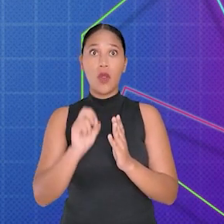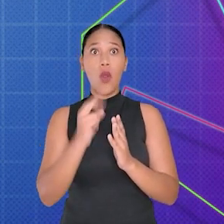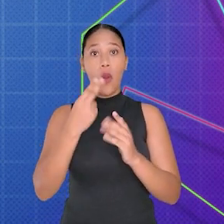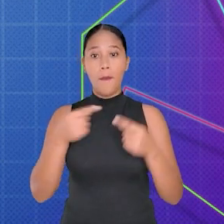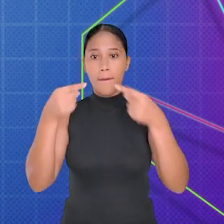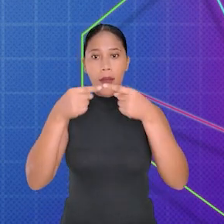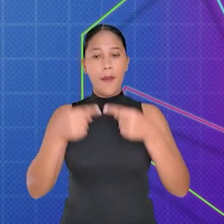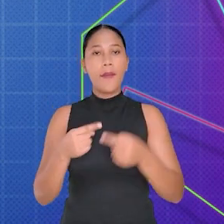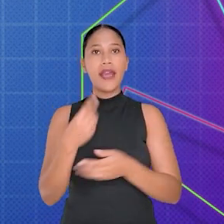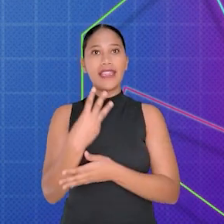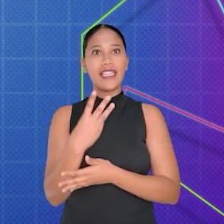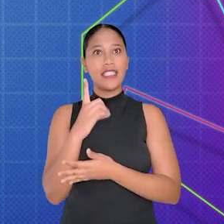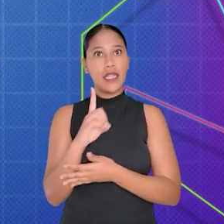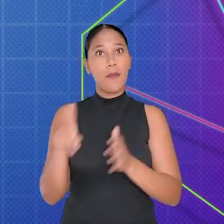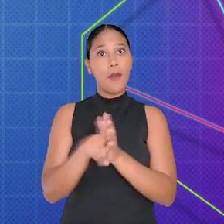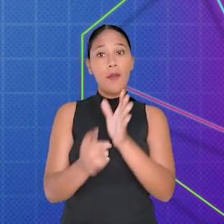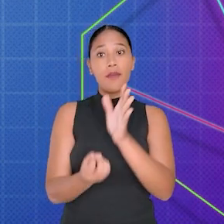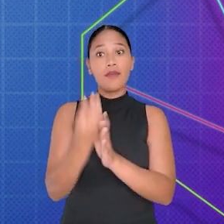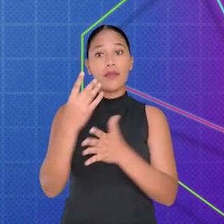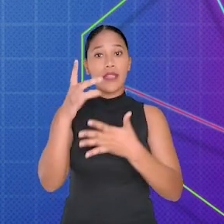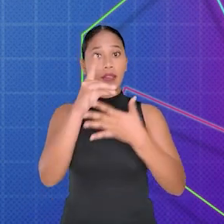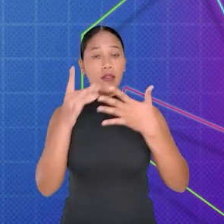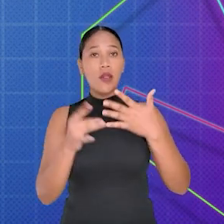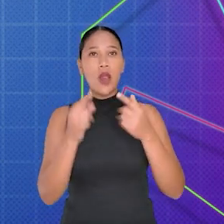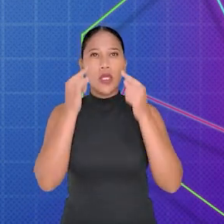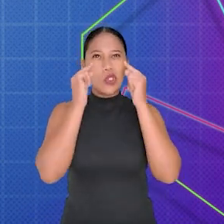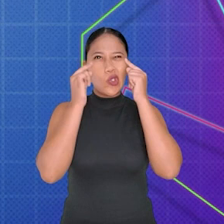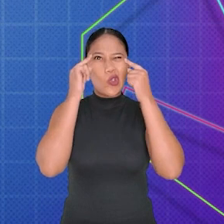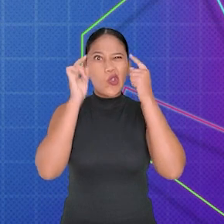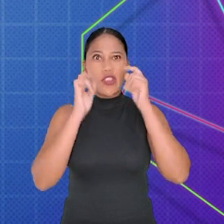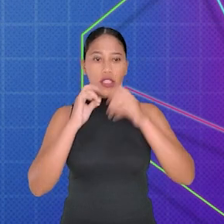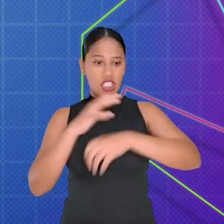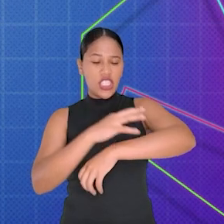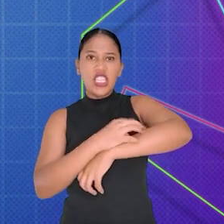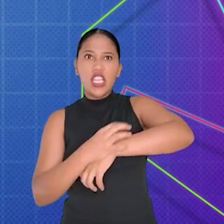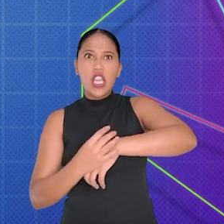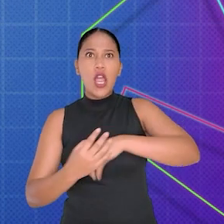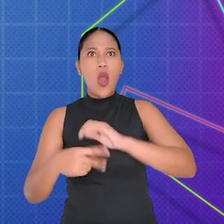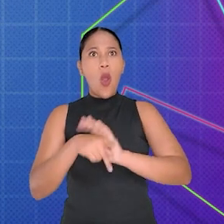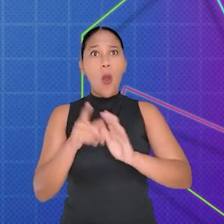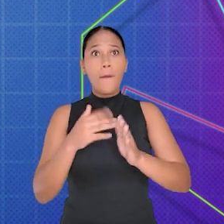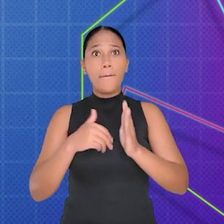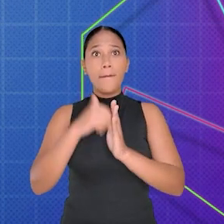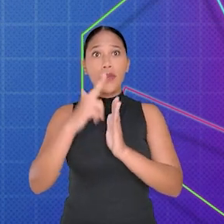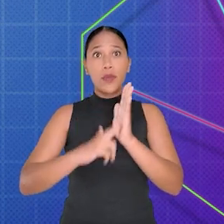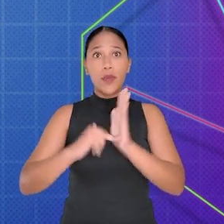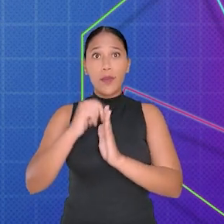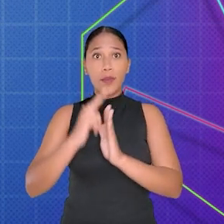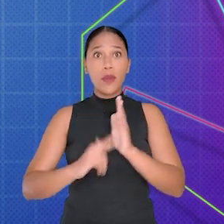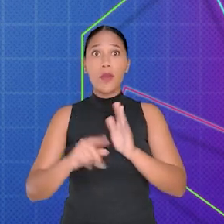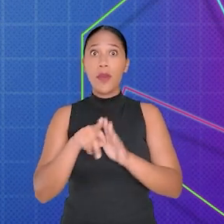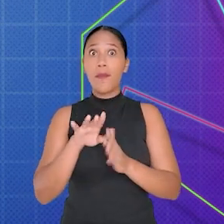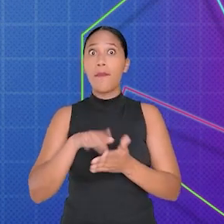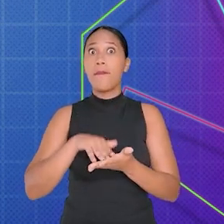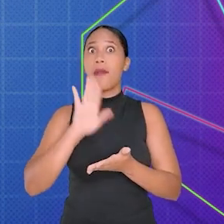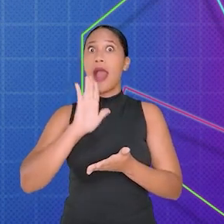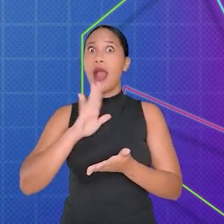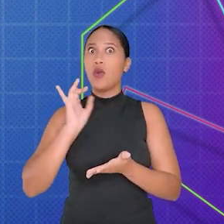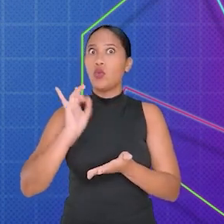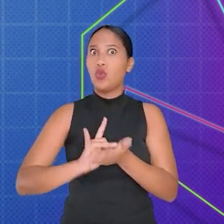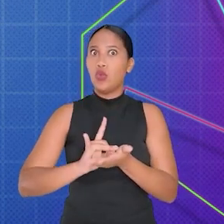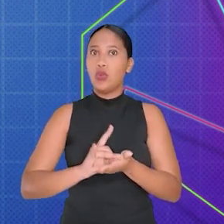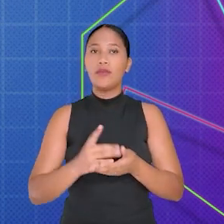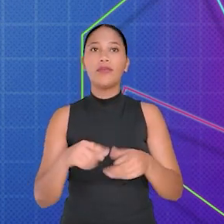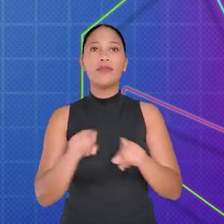na superfície do modelo 3D para criar detalhes como rugas, escamas ou marcas de pintura, tornando o objeto mais